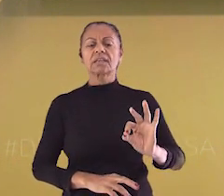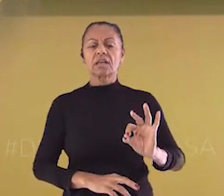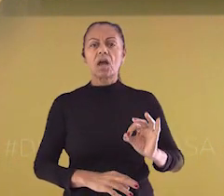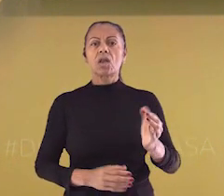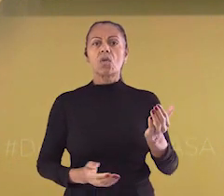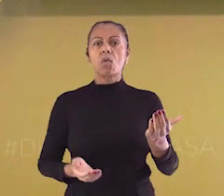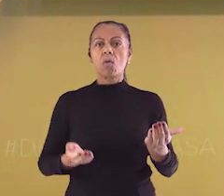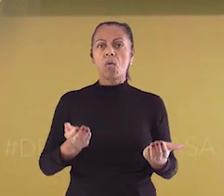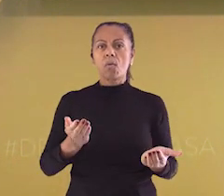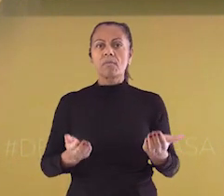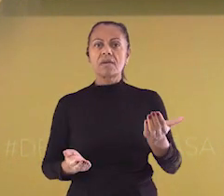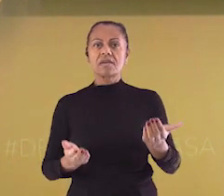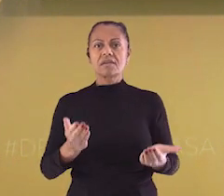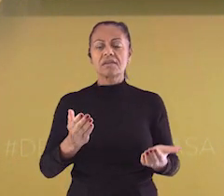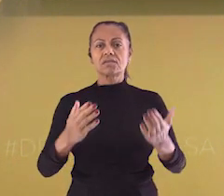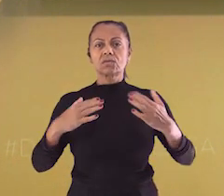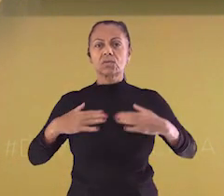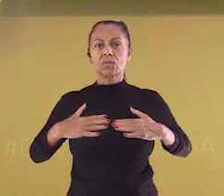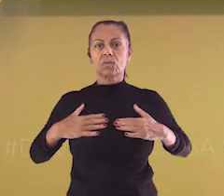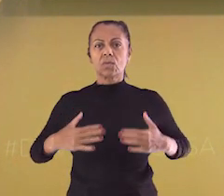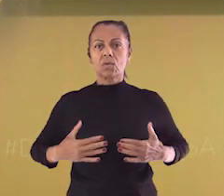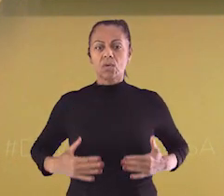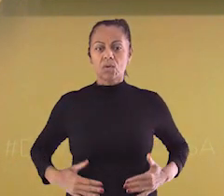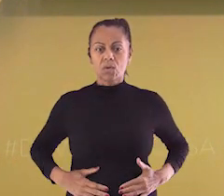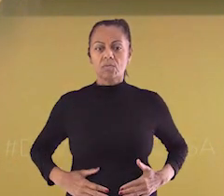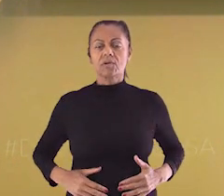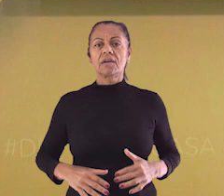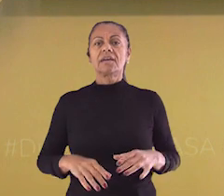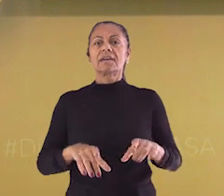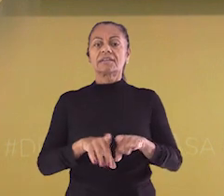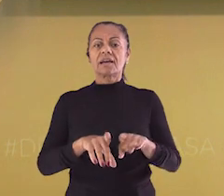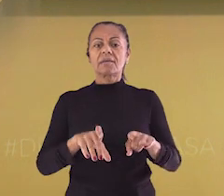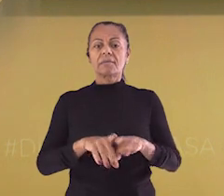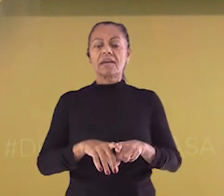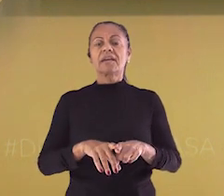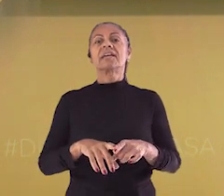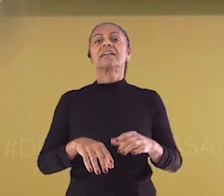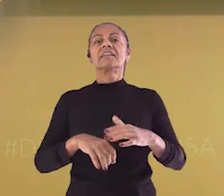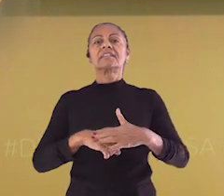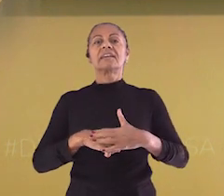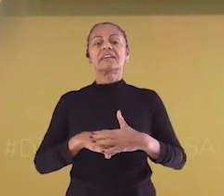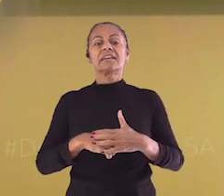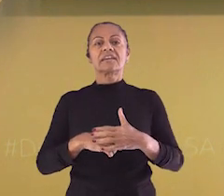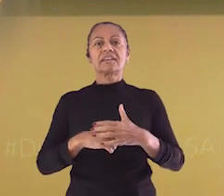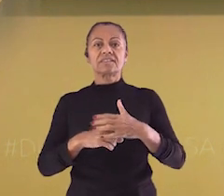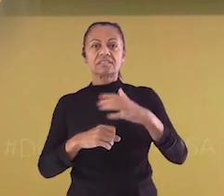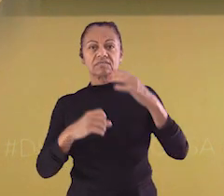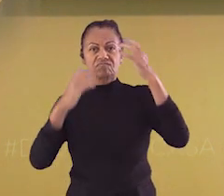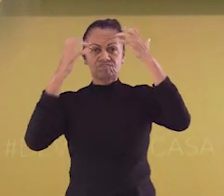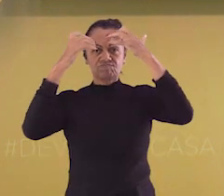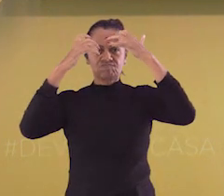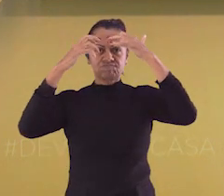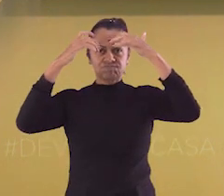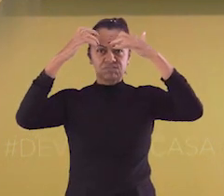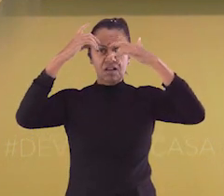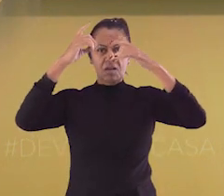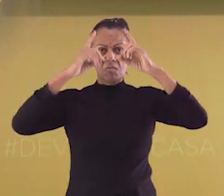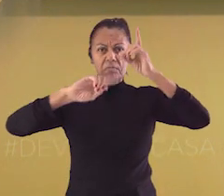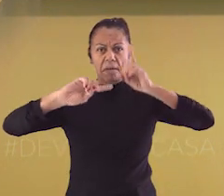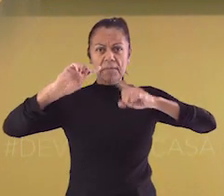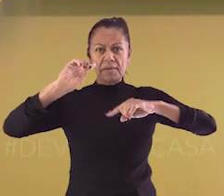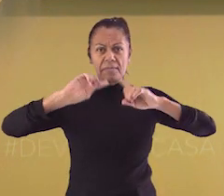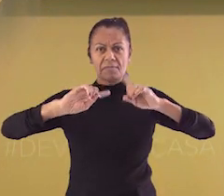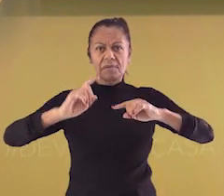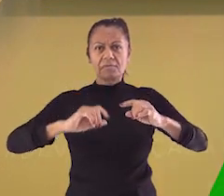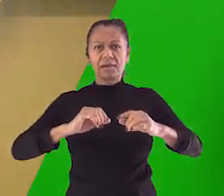de 40% do nosso peso corporal e se contrai a partir de estímulos que ocorrem nas